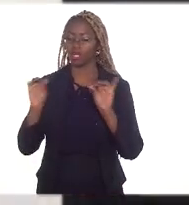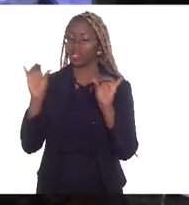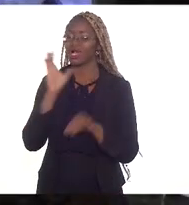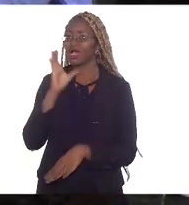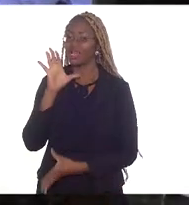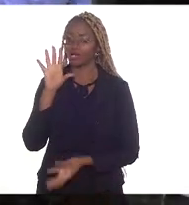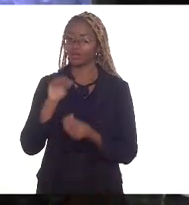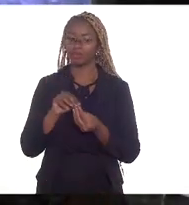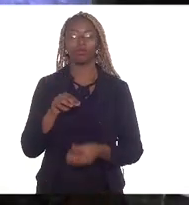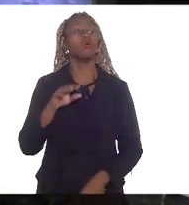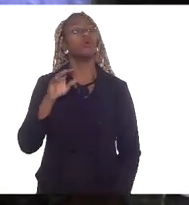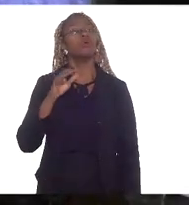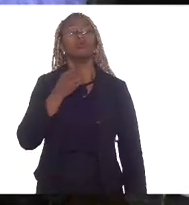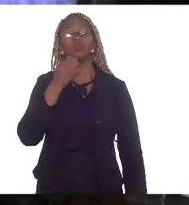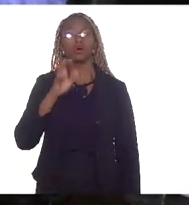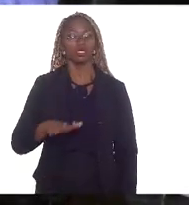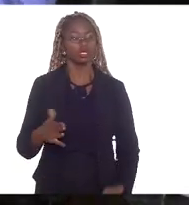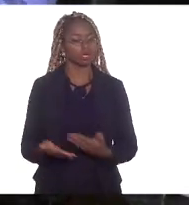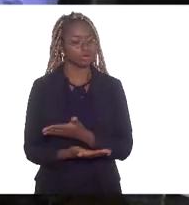palavra, tarde deputada. A todos.